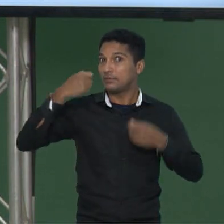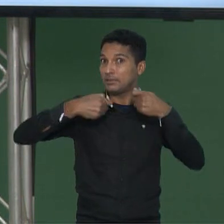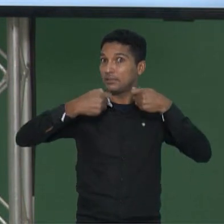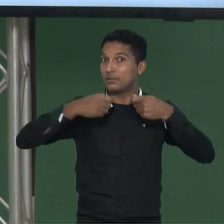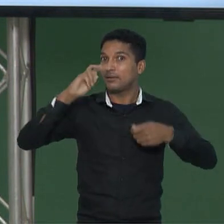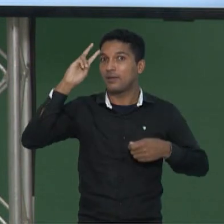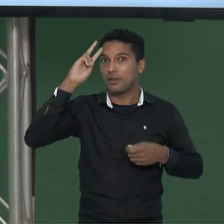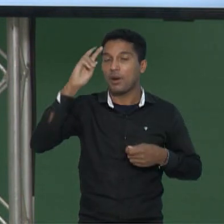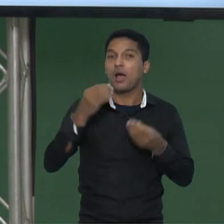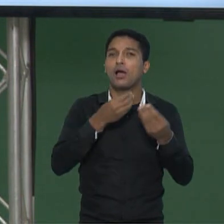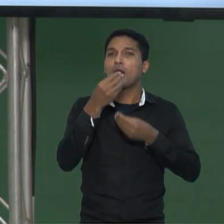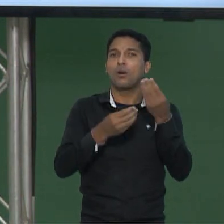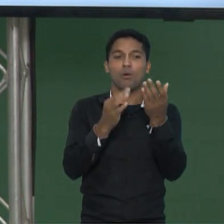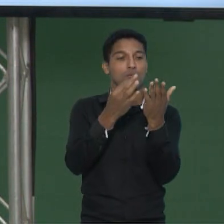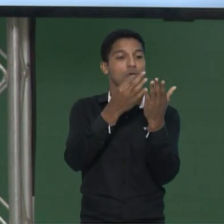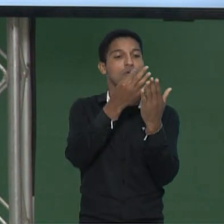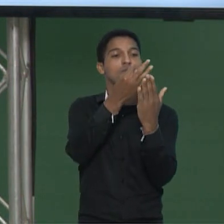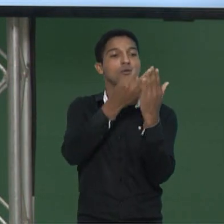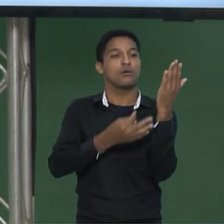é escrito,